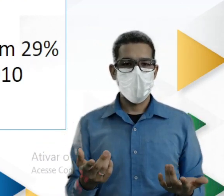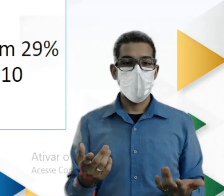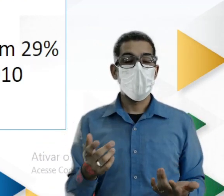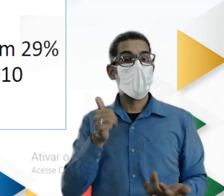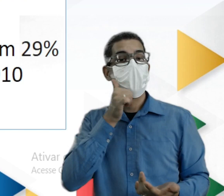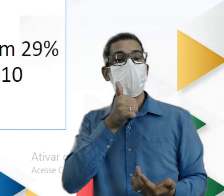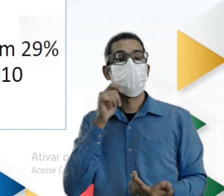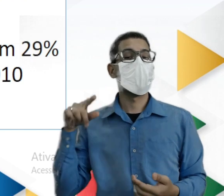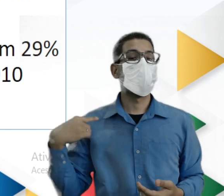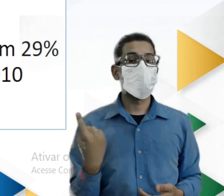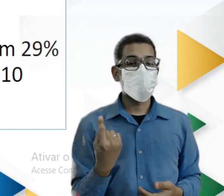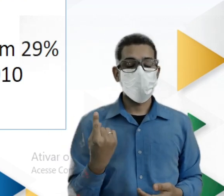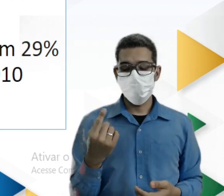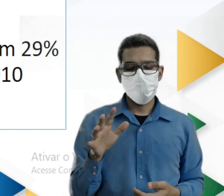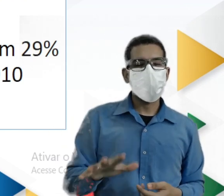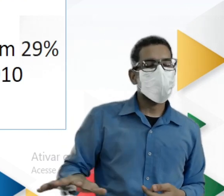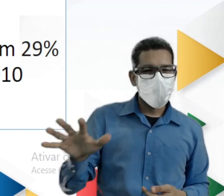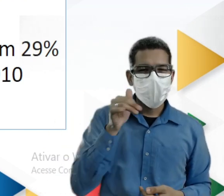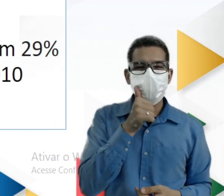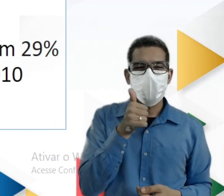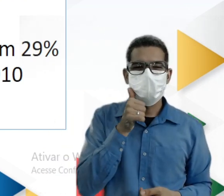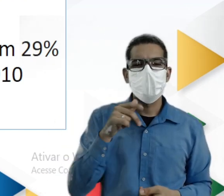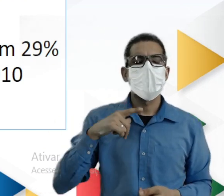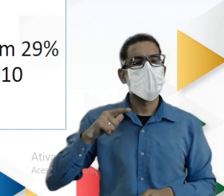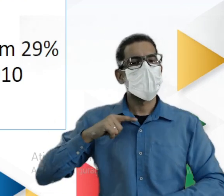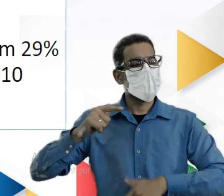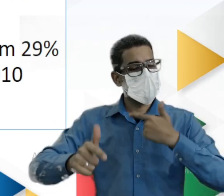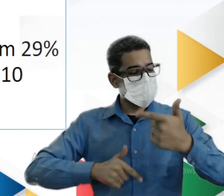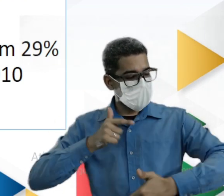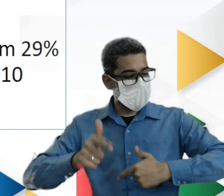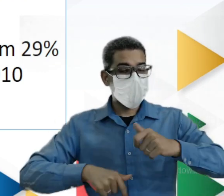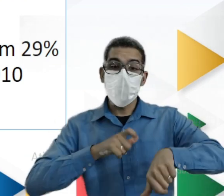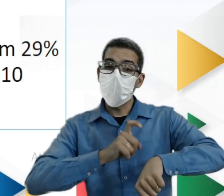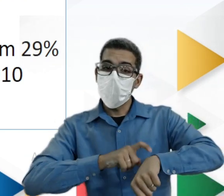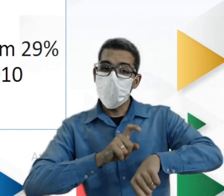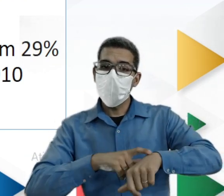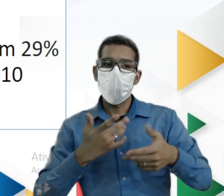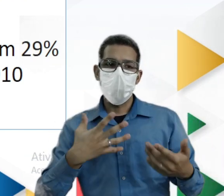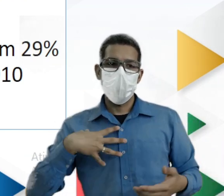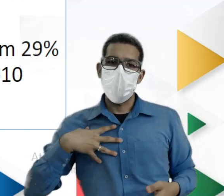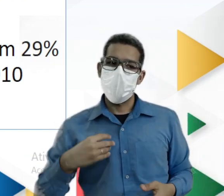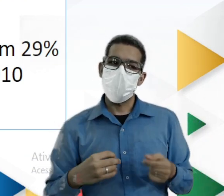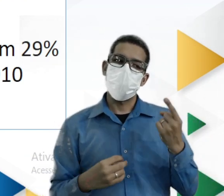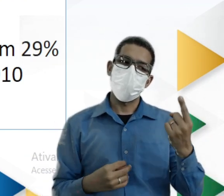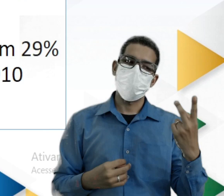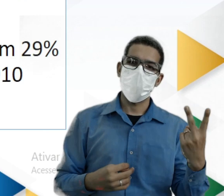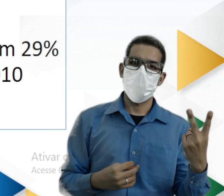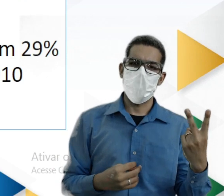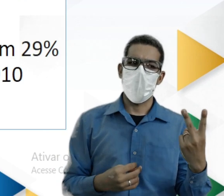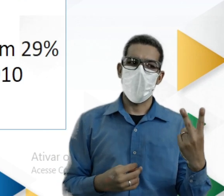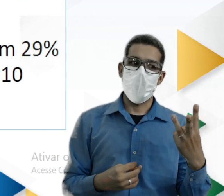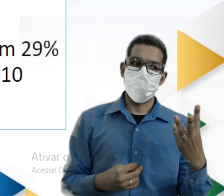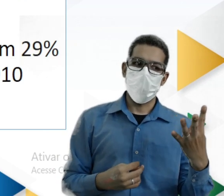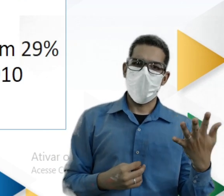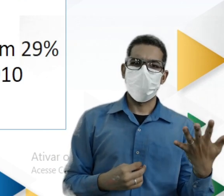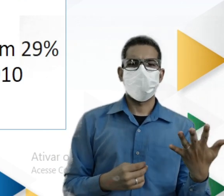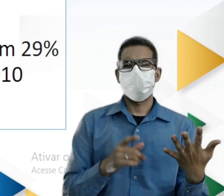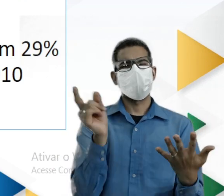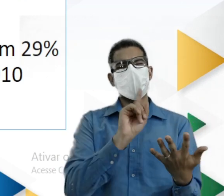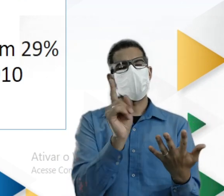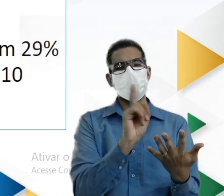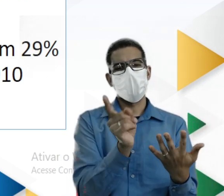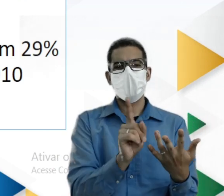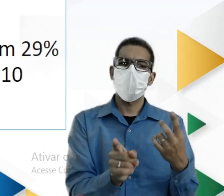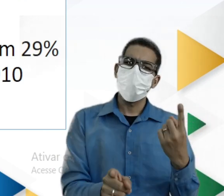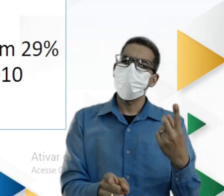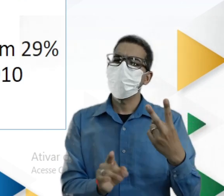mulheres, estamos tendo mais tempo para o trabalho, mais tempo para 1 ou 2 filhos e não ter 4, 5, 6 filhos como antigamente.